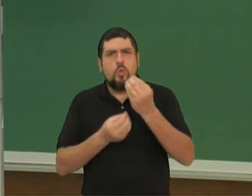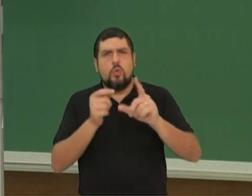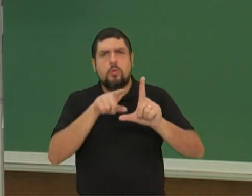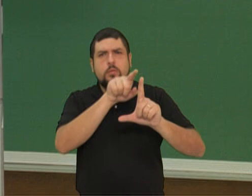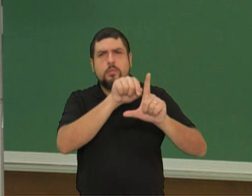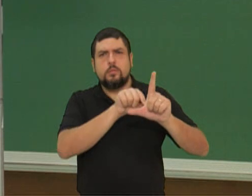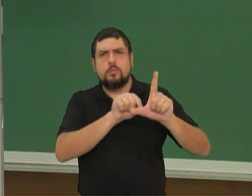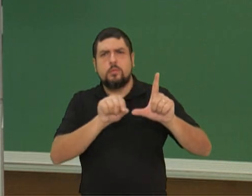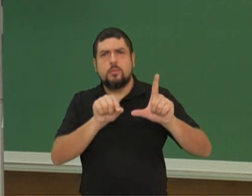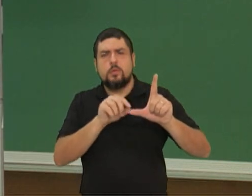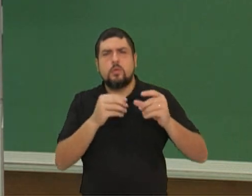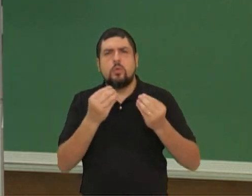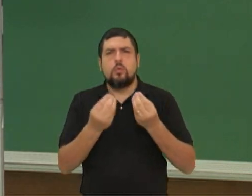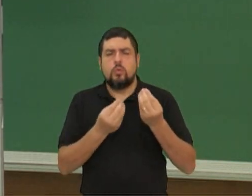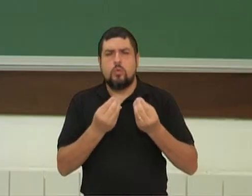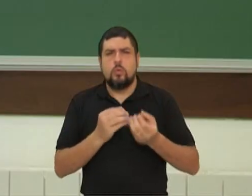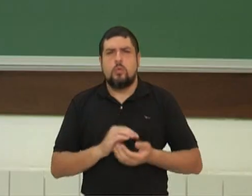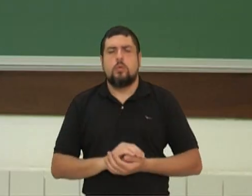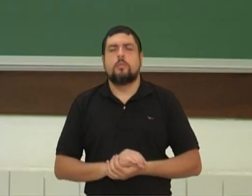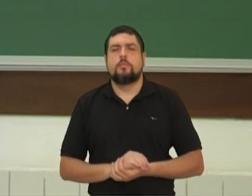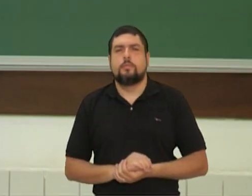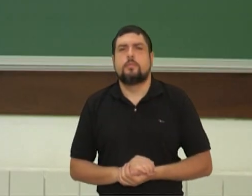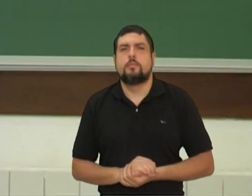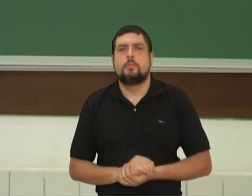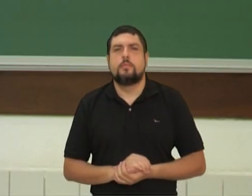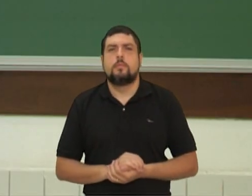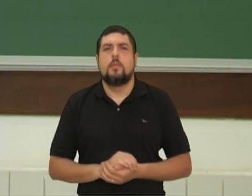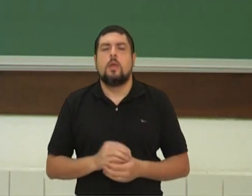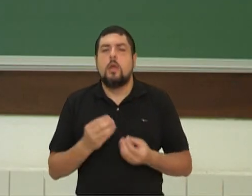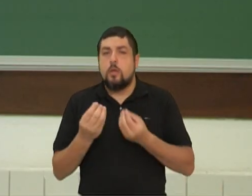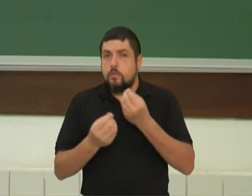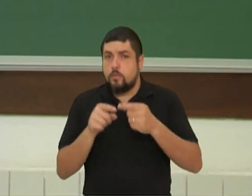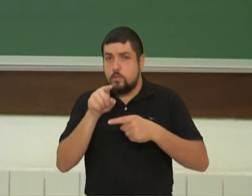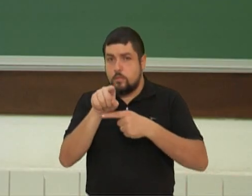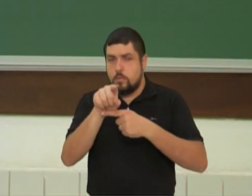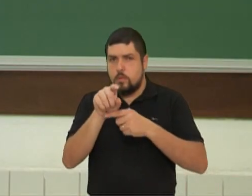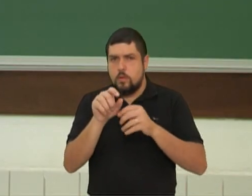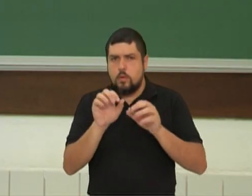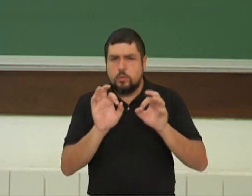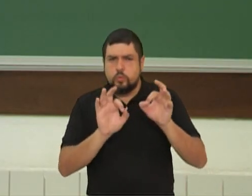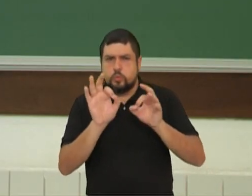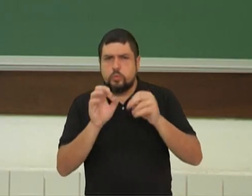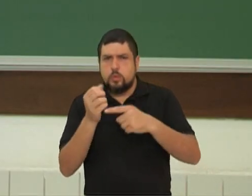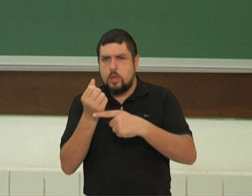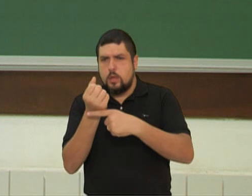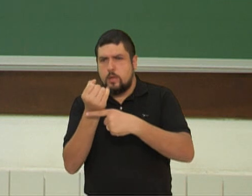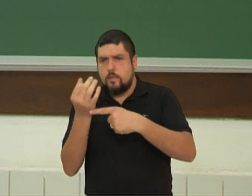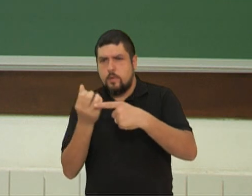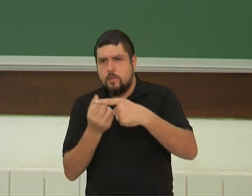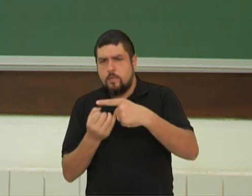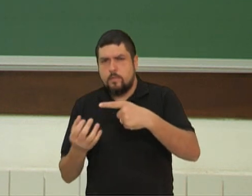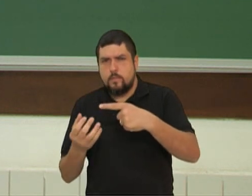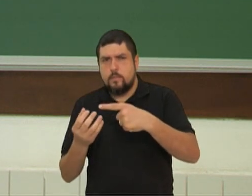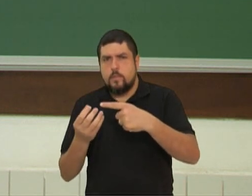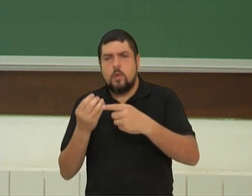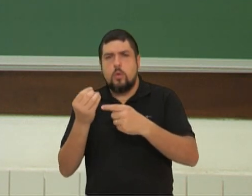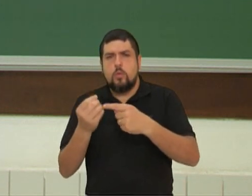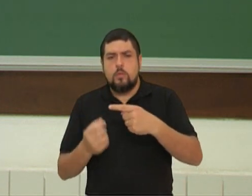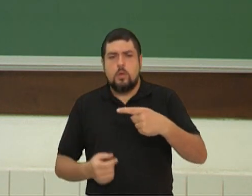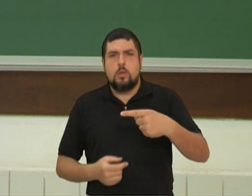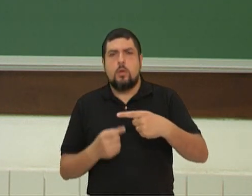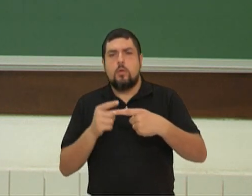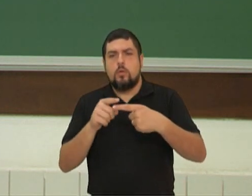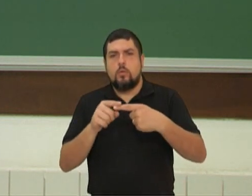que eu faço? Uma dica aqui para você. Você pega essas frações e você divide. Pega 1 dividido